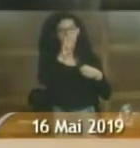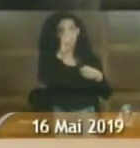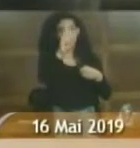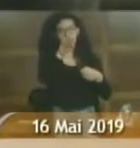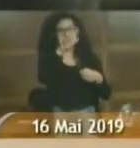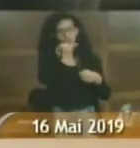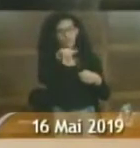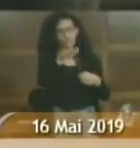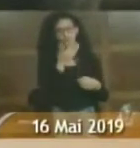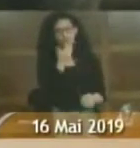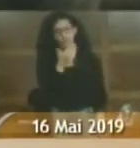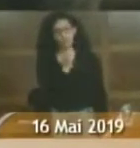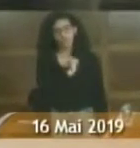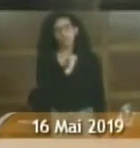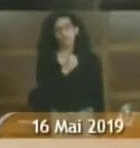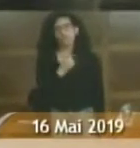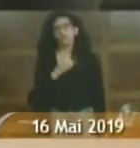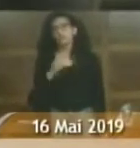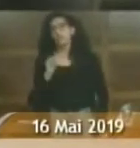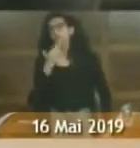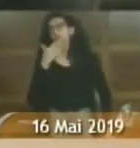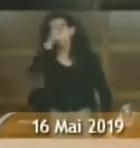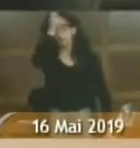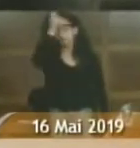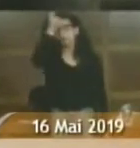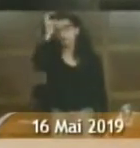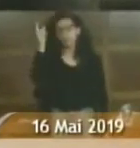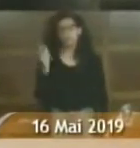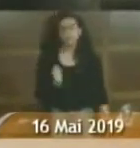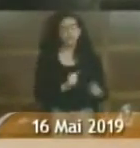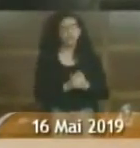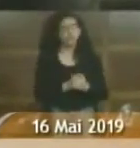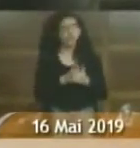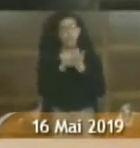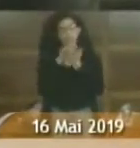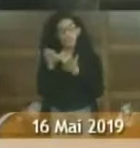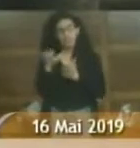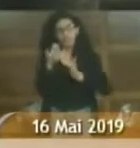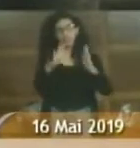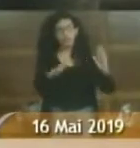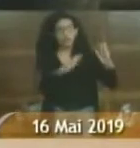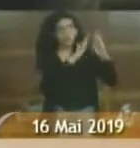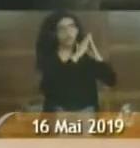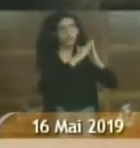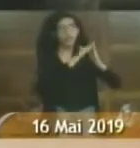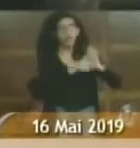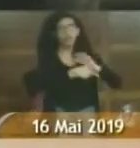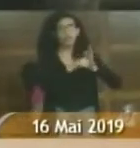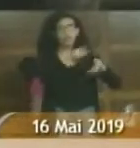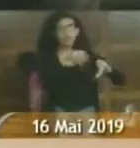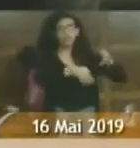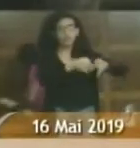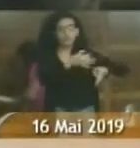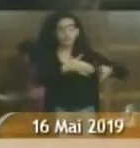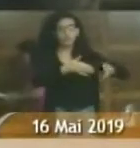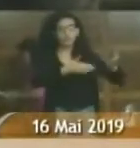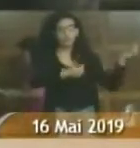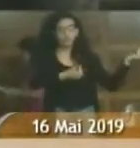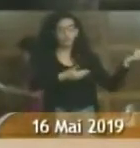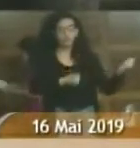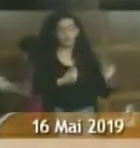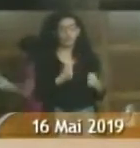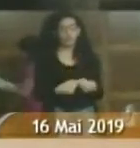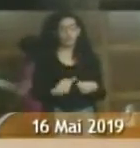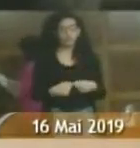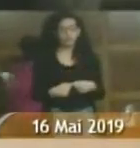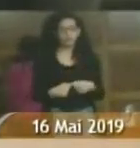número 1360, indicando ao prefeito municipal a desapropriação do imóvel onde funcionou o Juizado Especial Cível, localizado na Avenida Almirante Júlio César de Noronha,